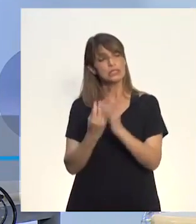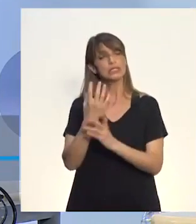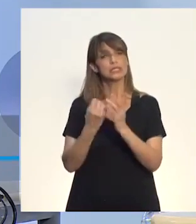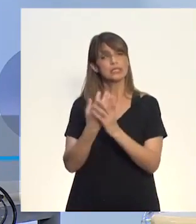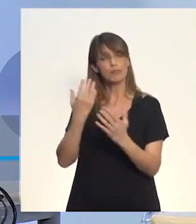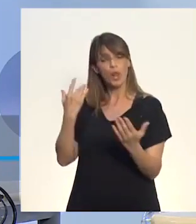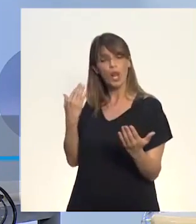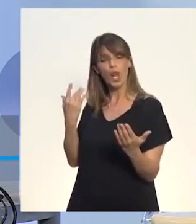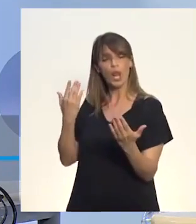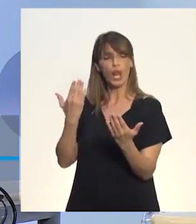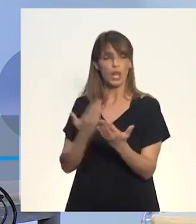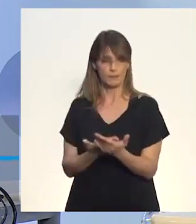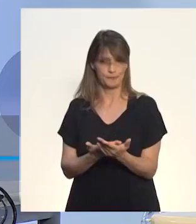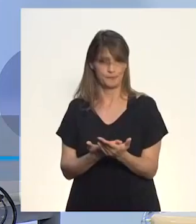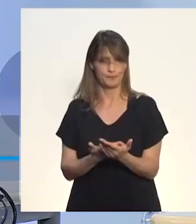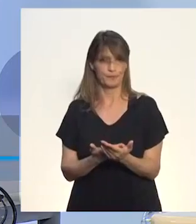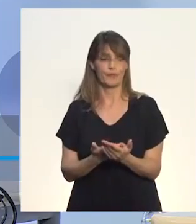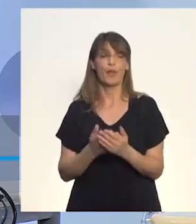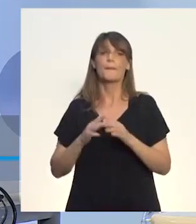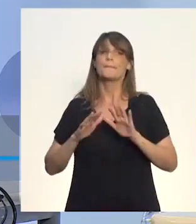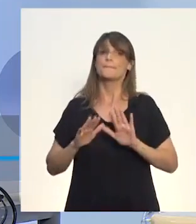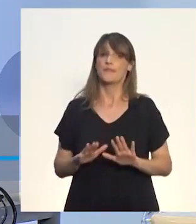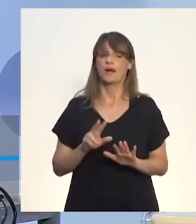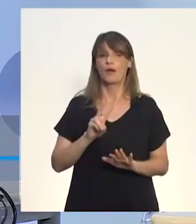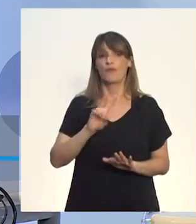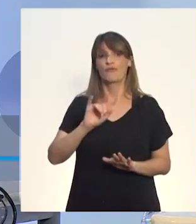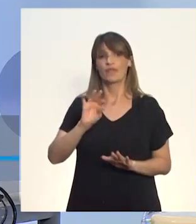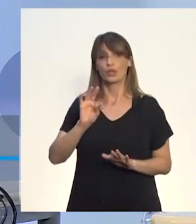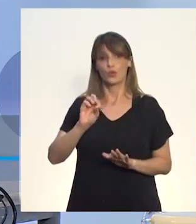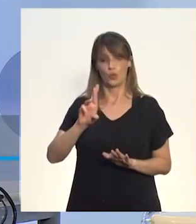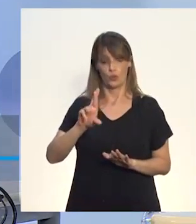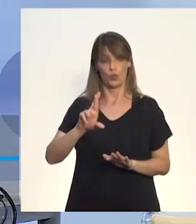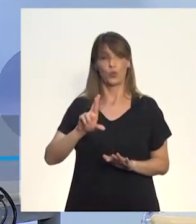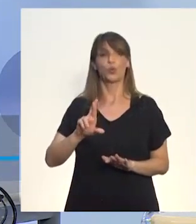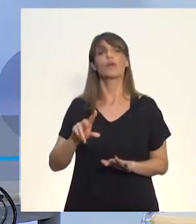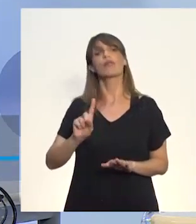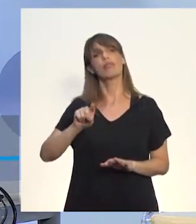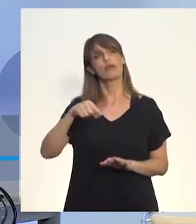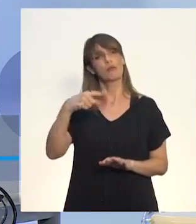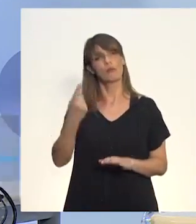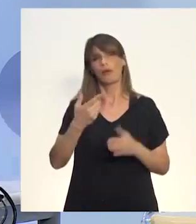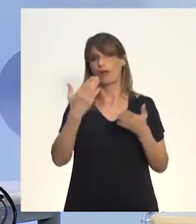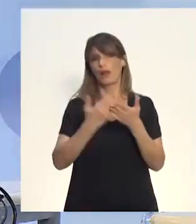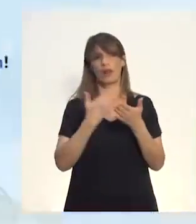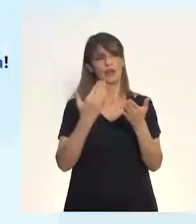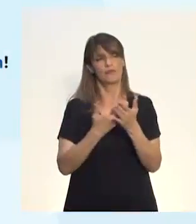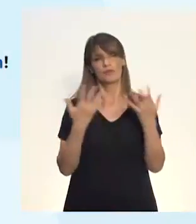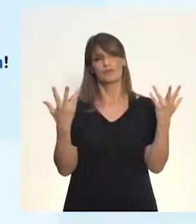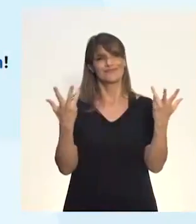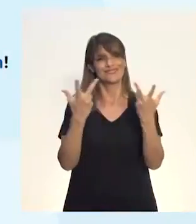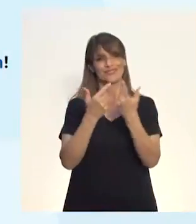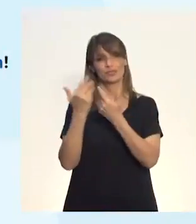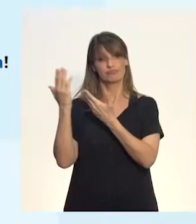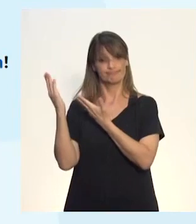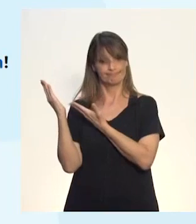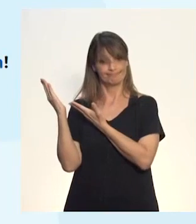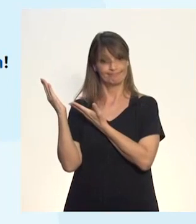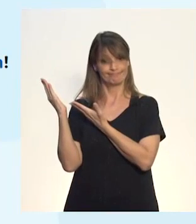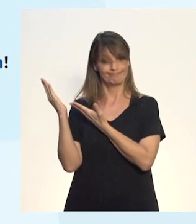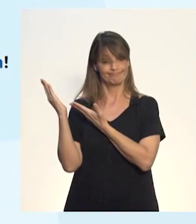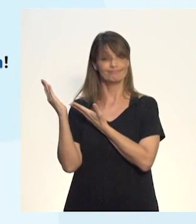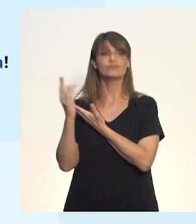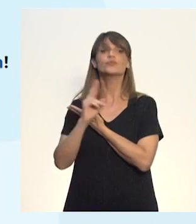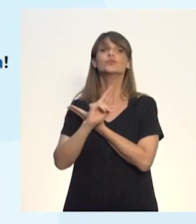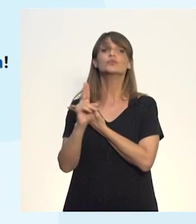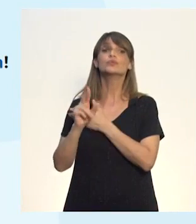então. Mas ele não para por aí, né? O Victor Hugo depois publica mais uma obra maravilhosa, que está aí na tela, se